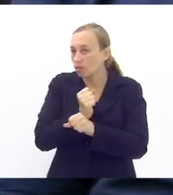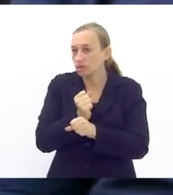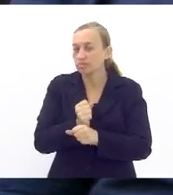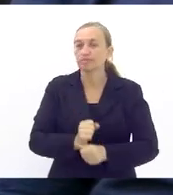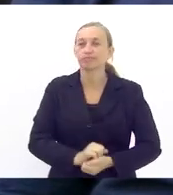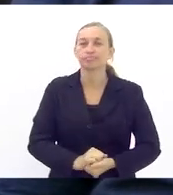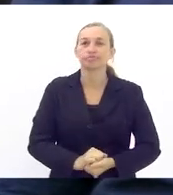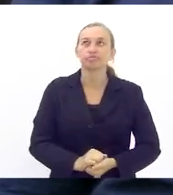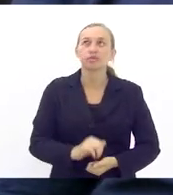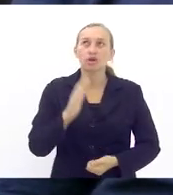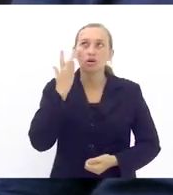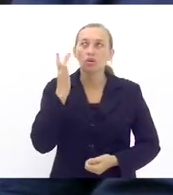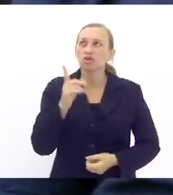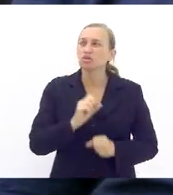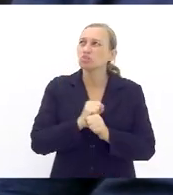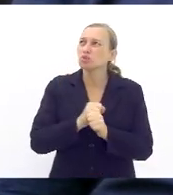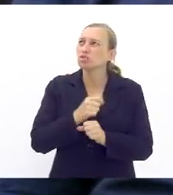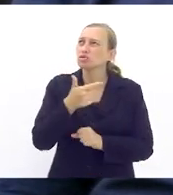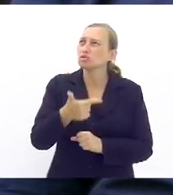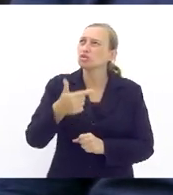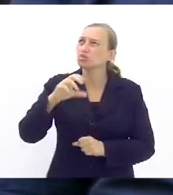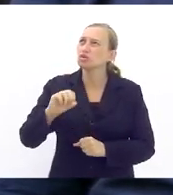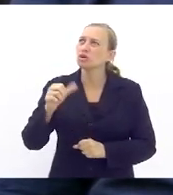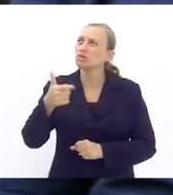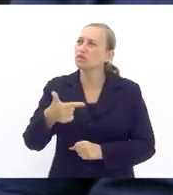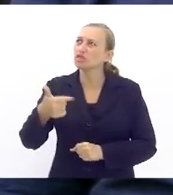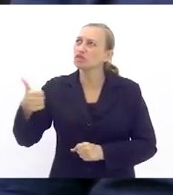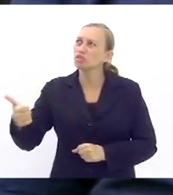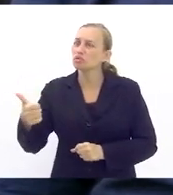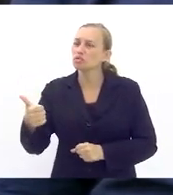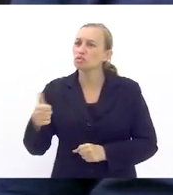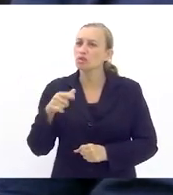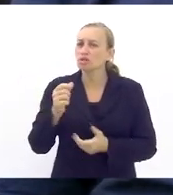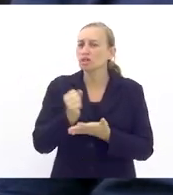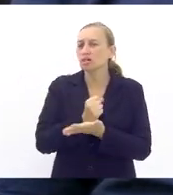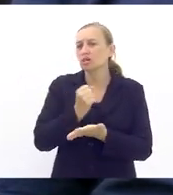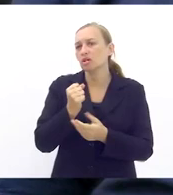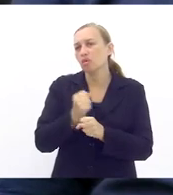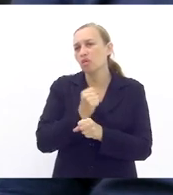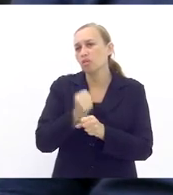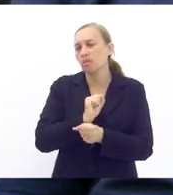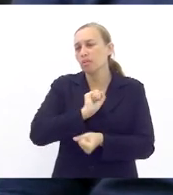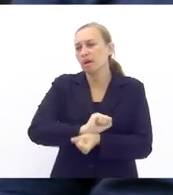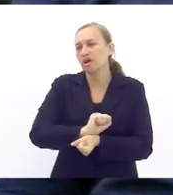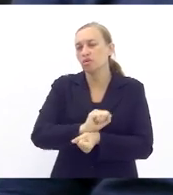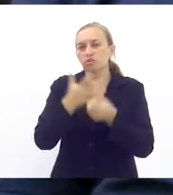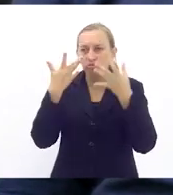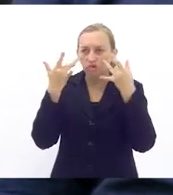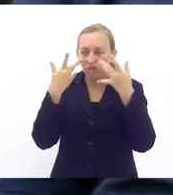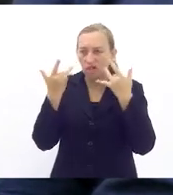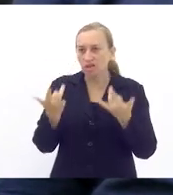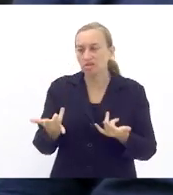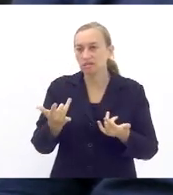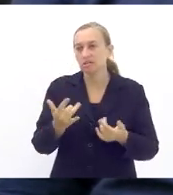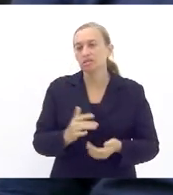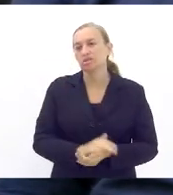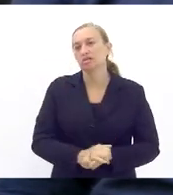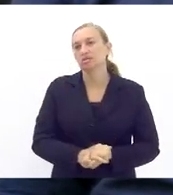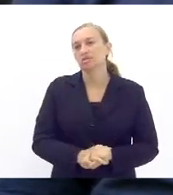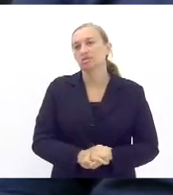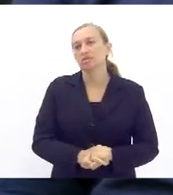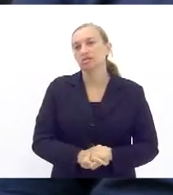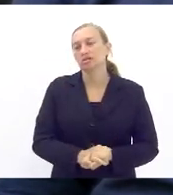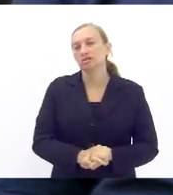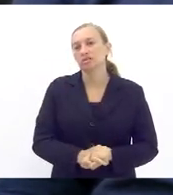se eu não me engano no ano de 2021 e essa obra ela inutilizou o teatro ela cobriu o ordimento do